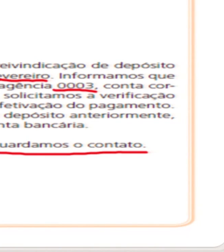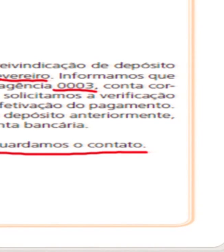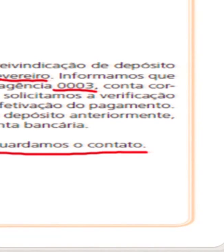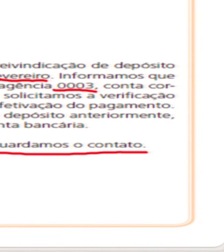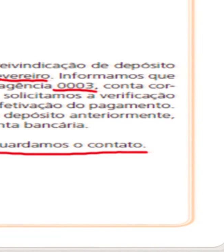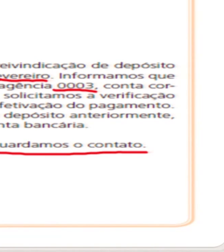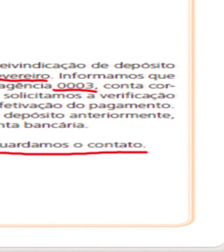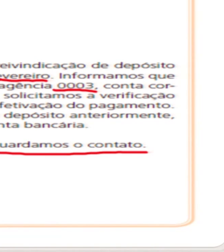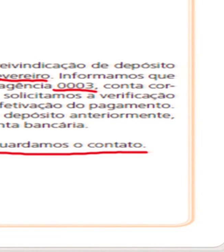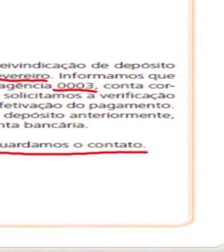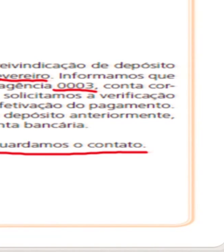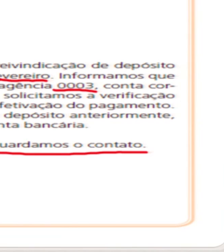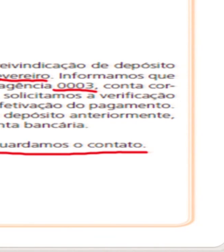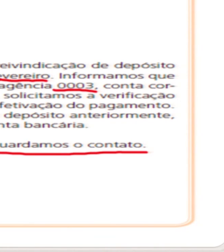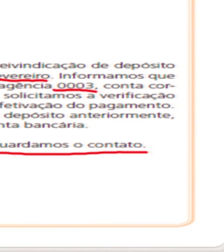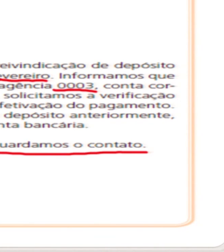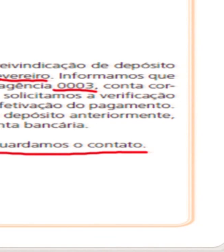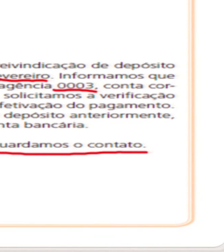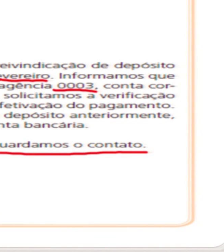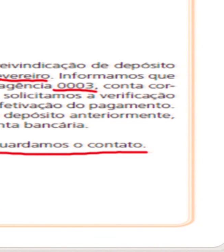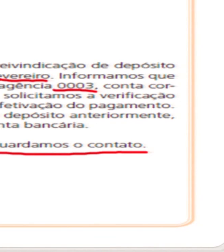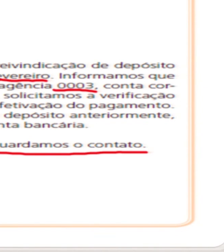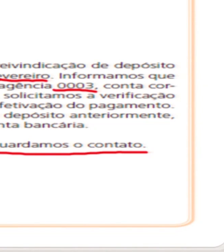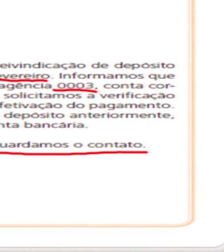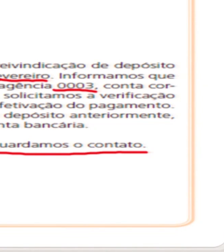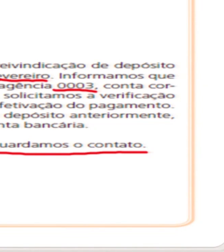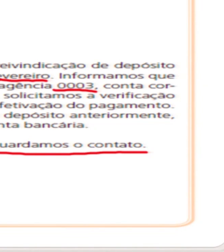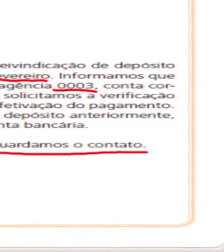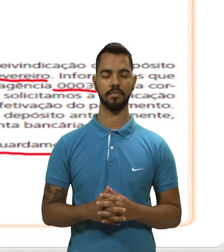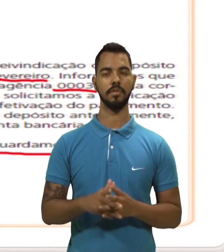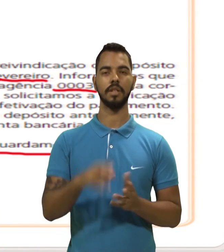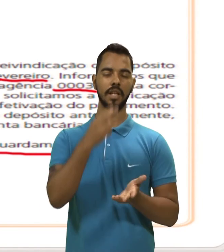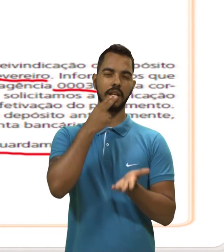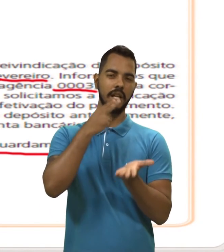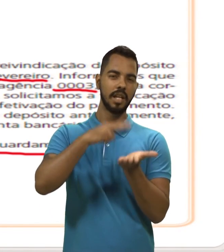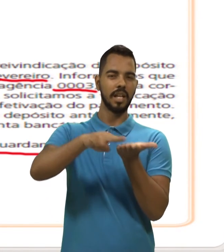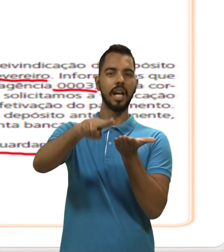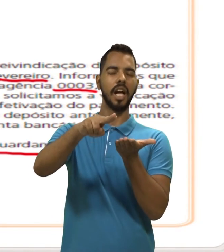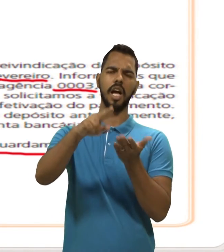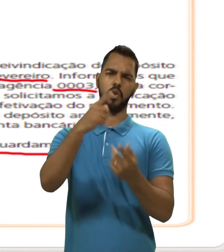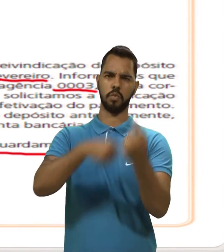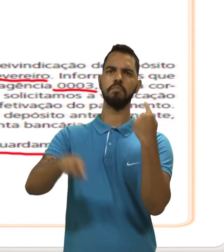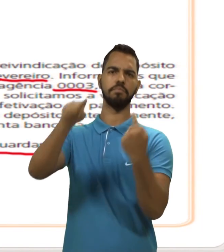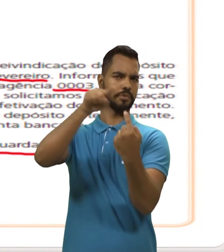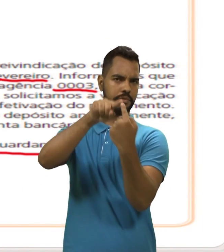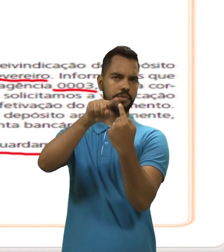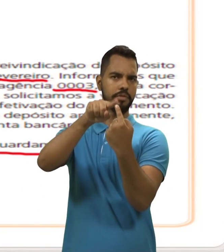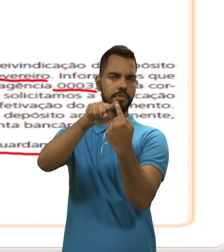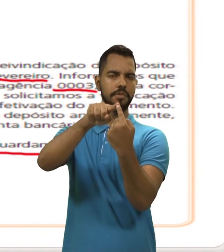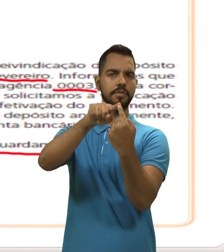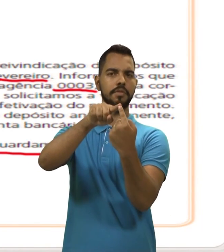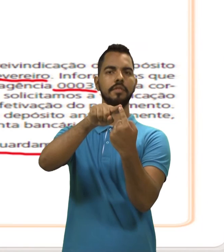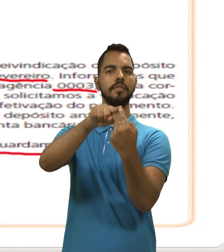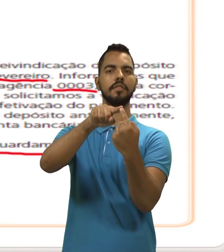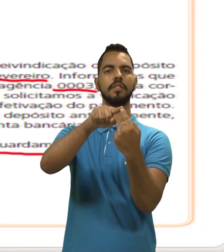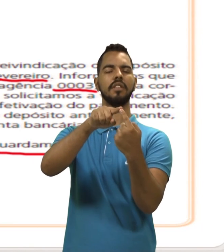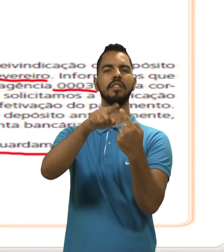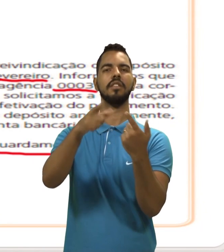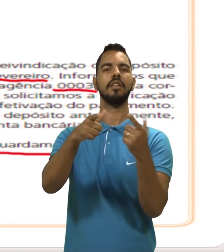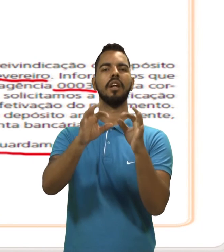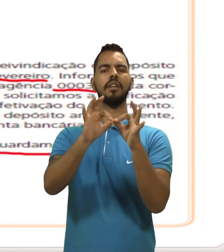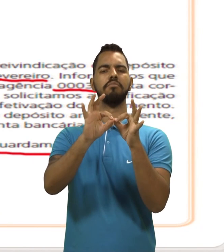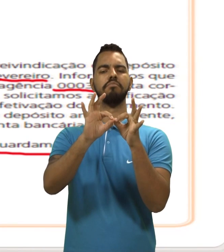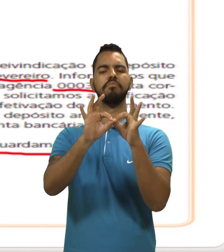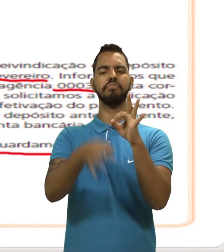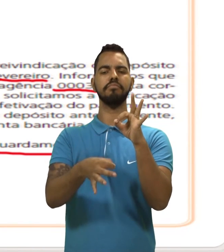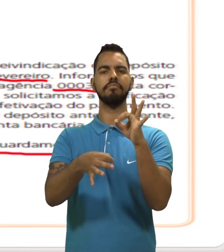Então, uma carta bem objetiva e que em poucas linhas relatou